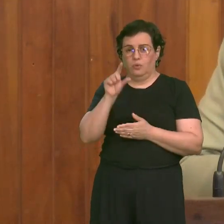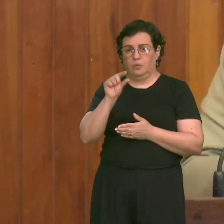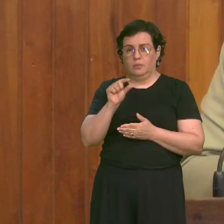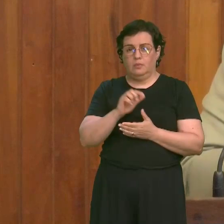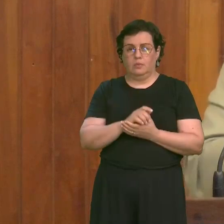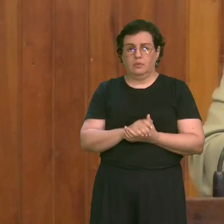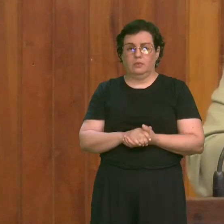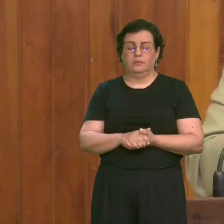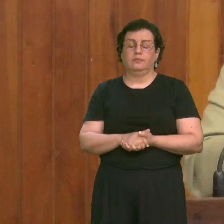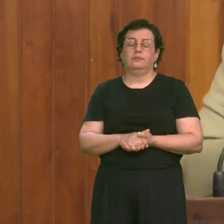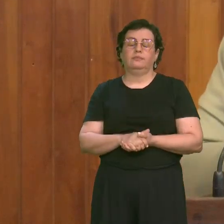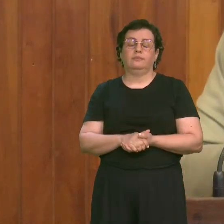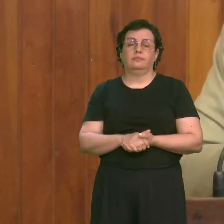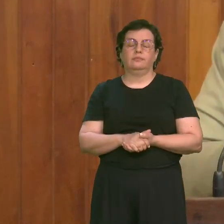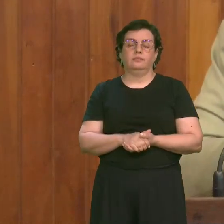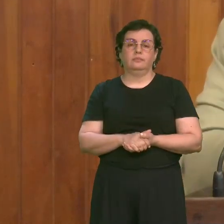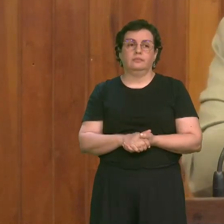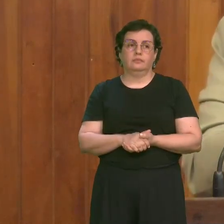para